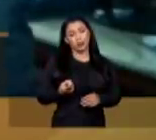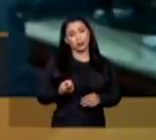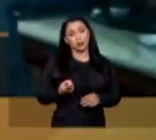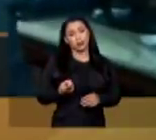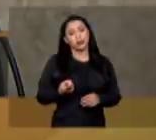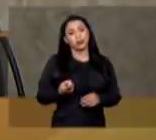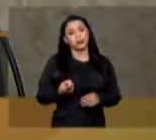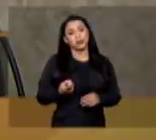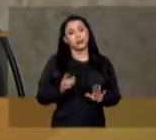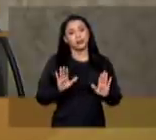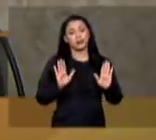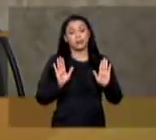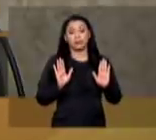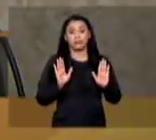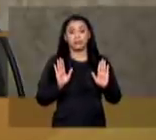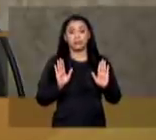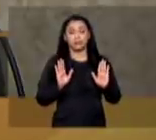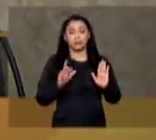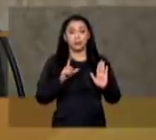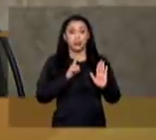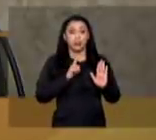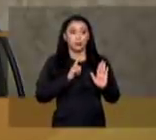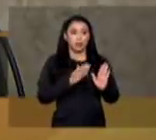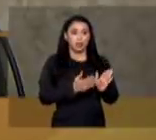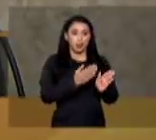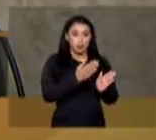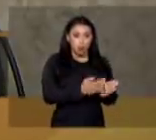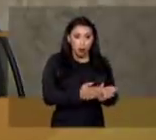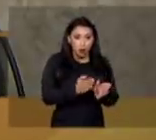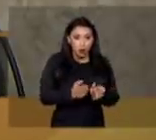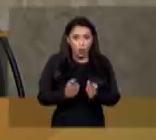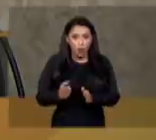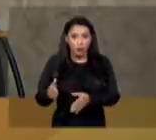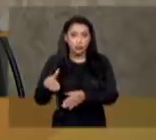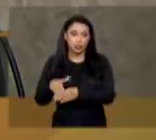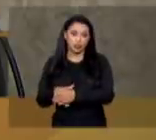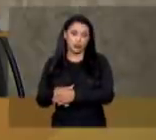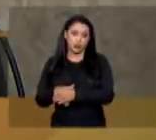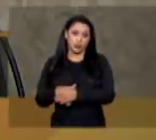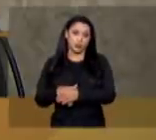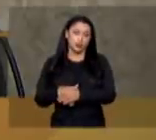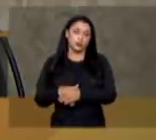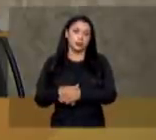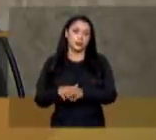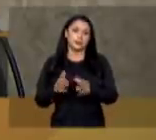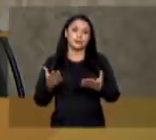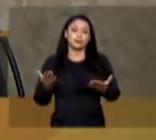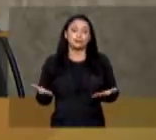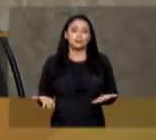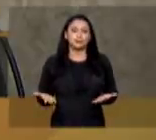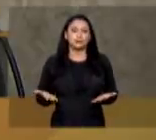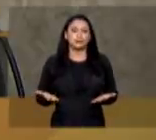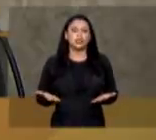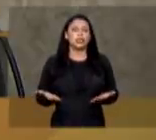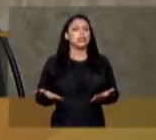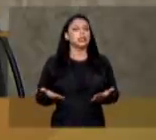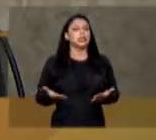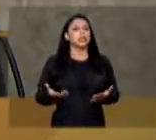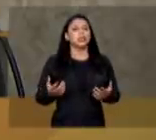Aurélio. Mas há uma ordem de votação, né? Há uma ordem. Há alguma